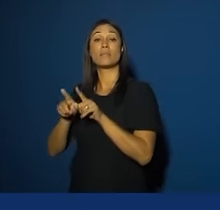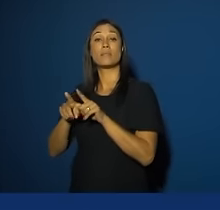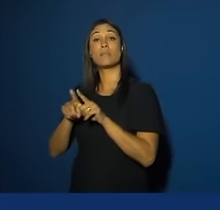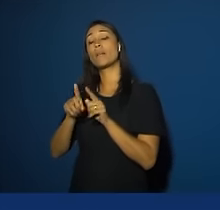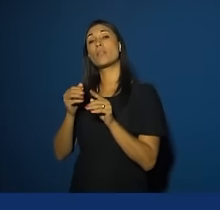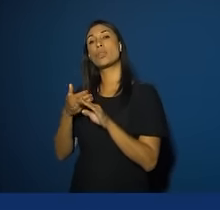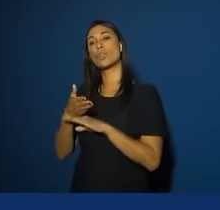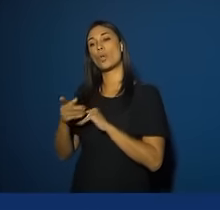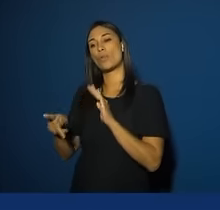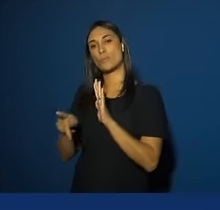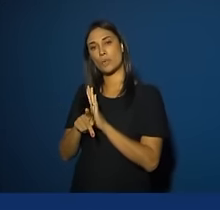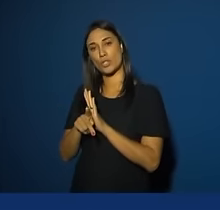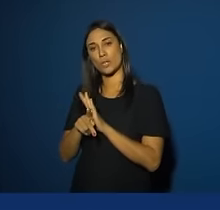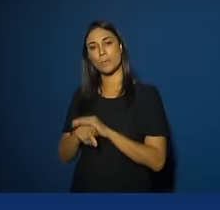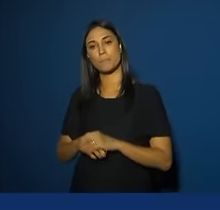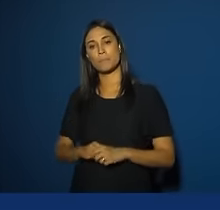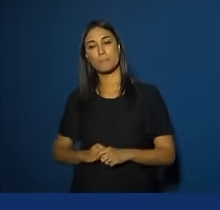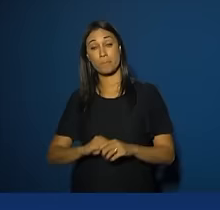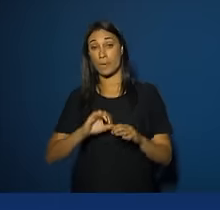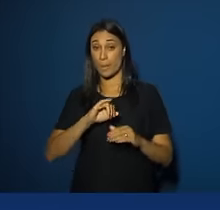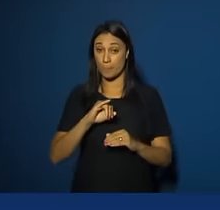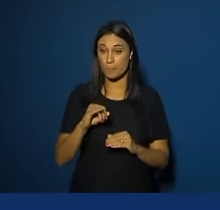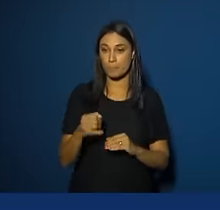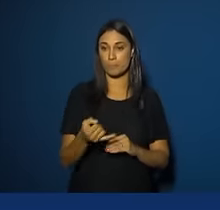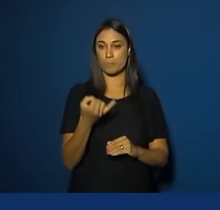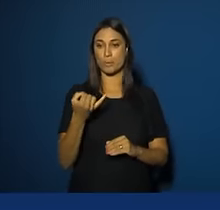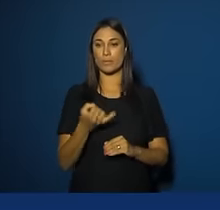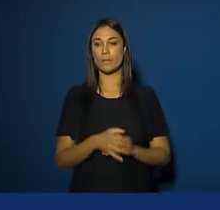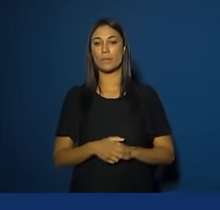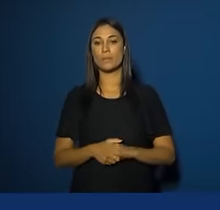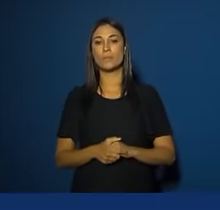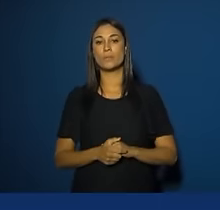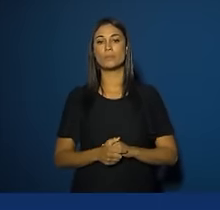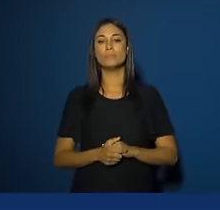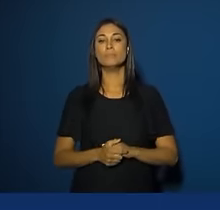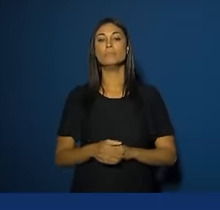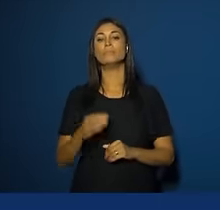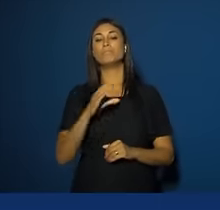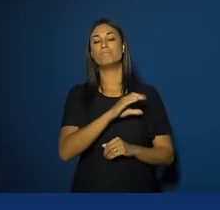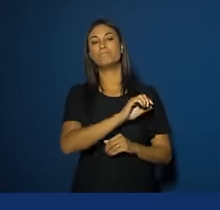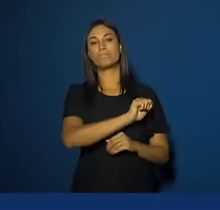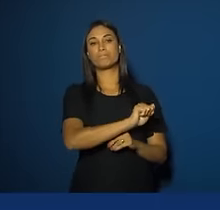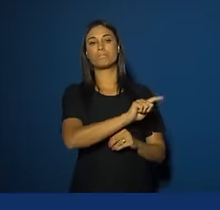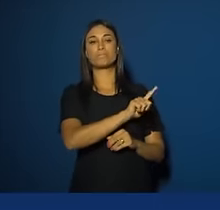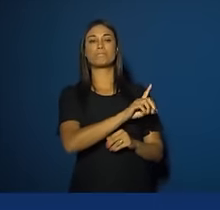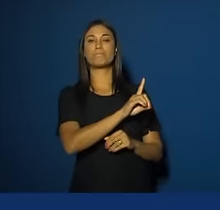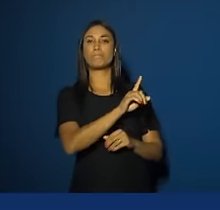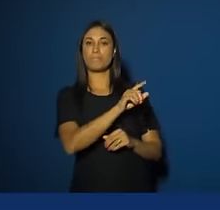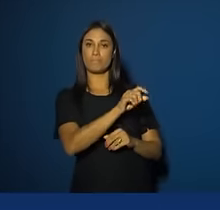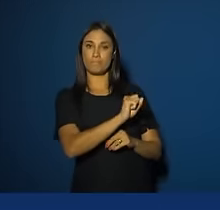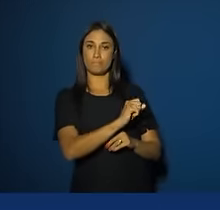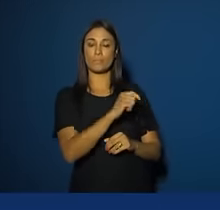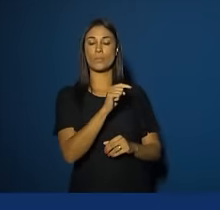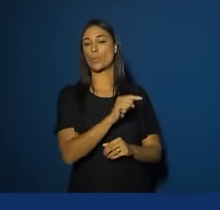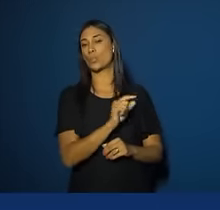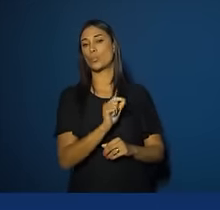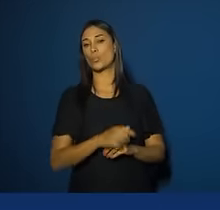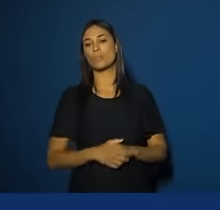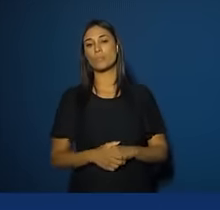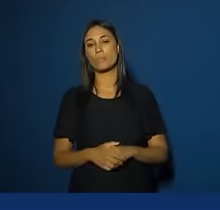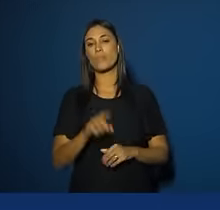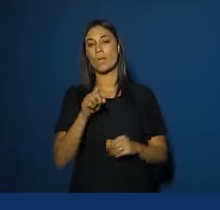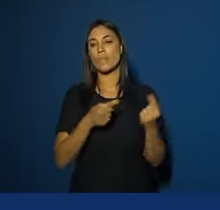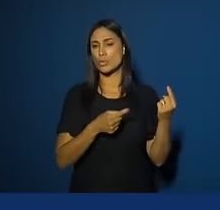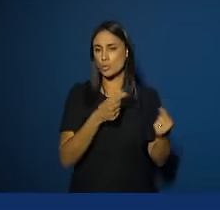novos projetos. Né? Tá certo. Não, pegando esse gancho, Bruno, eu queria passar para o Caldas, justamente